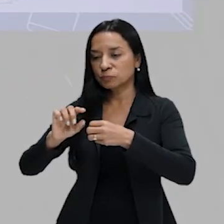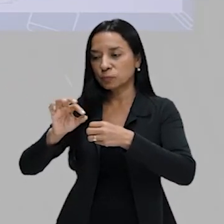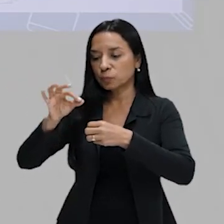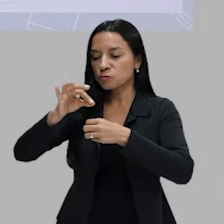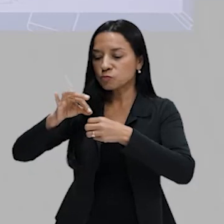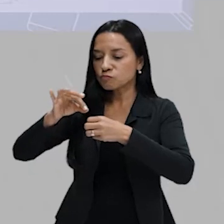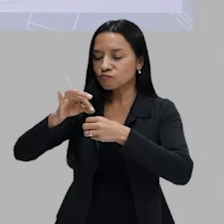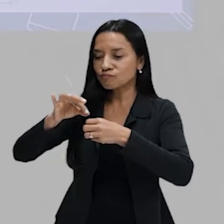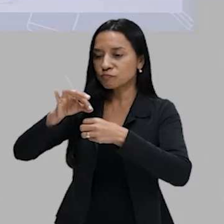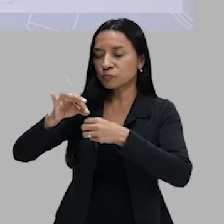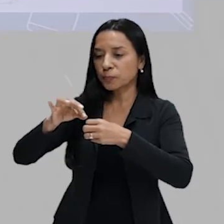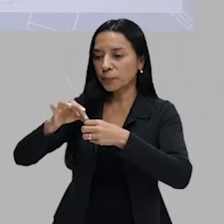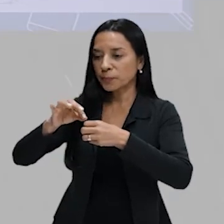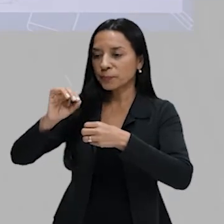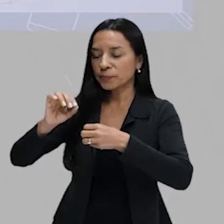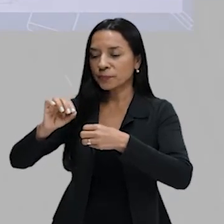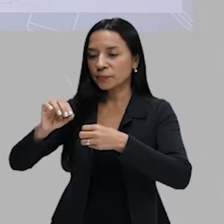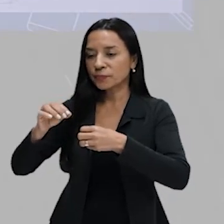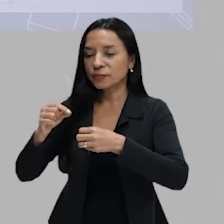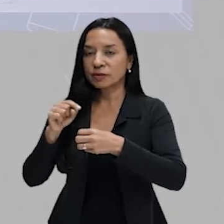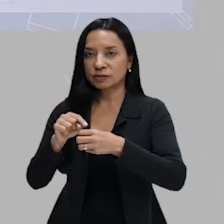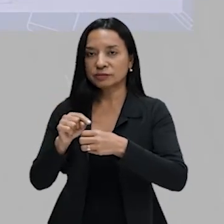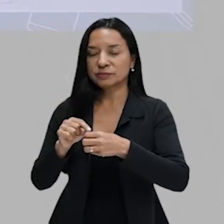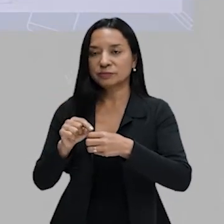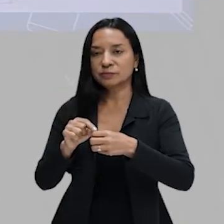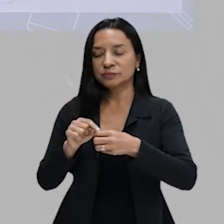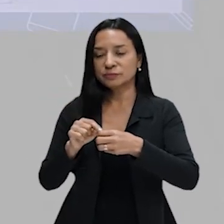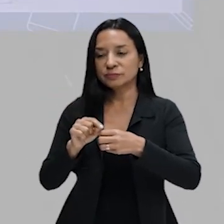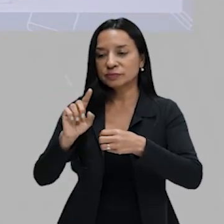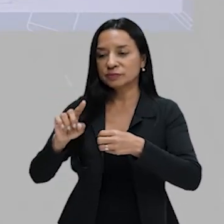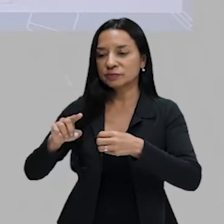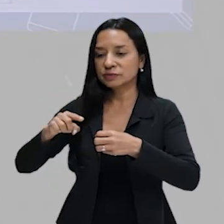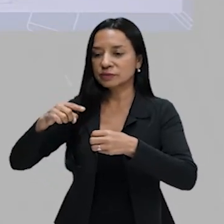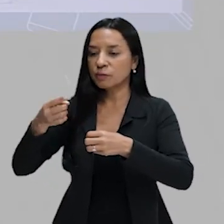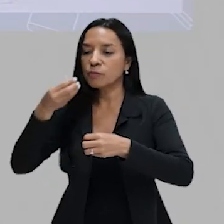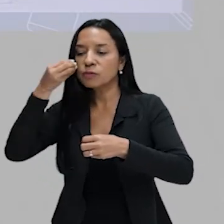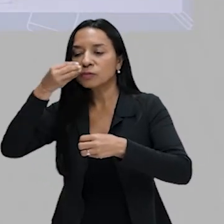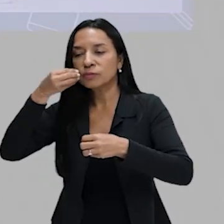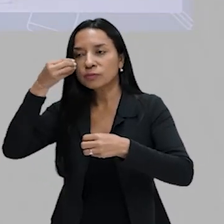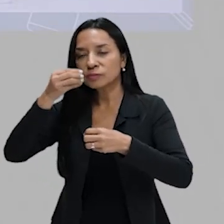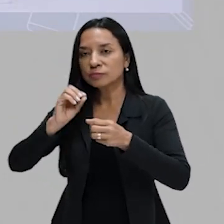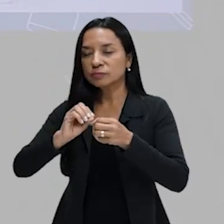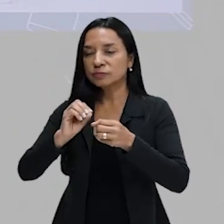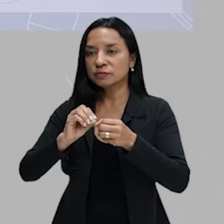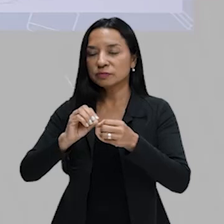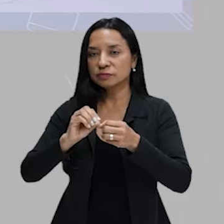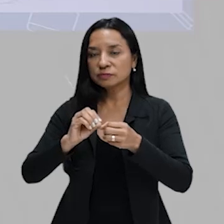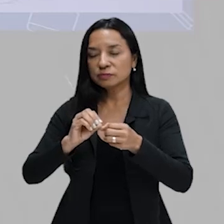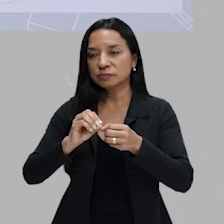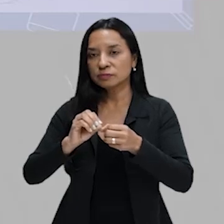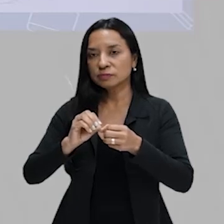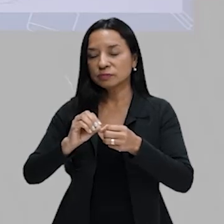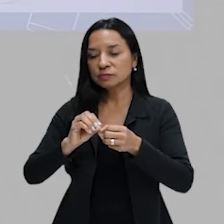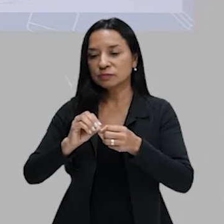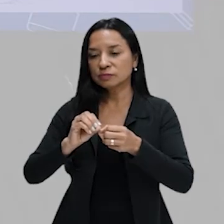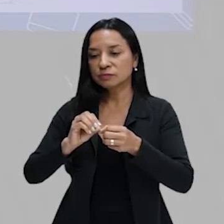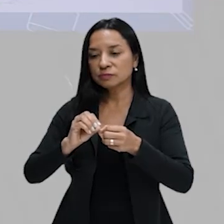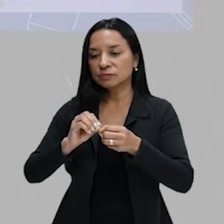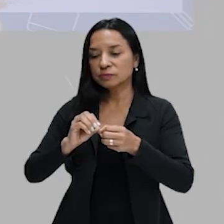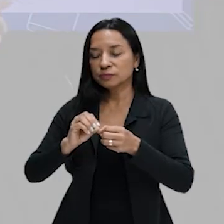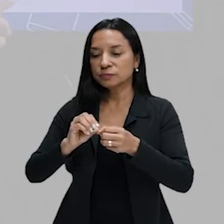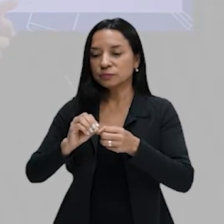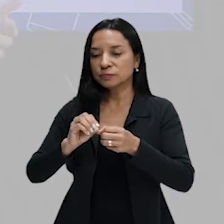seus ovinhos. E aí, pessoal, depois que esse experimento é feito, com certeza